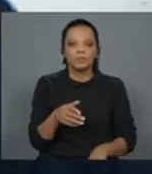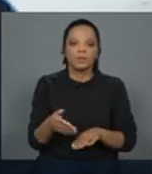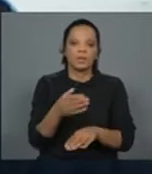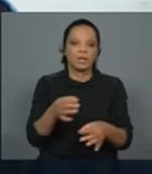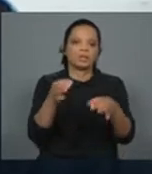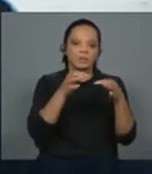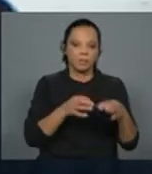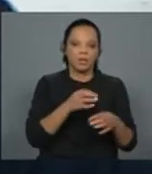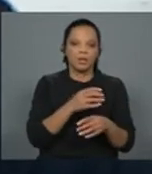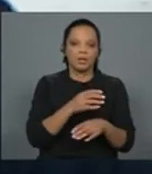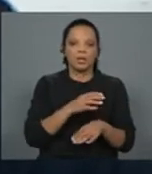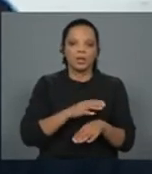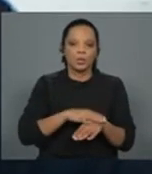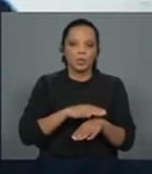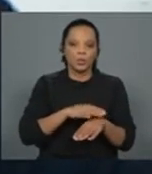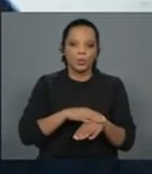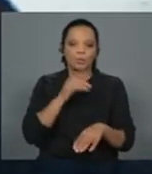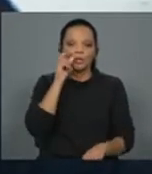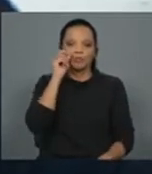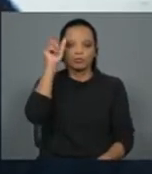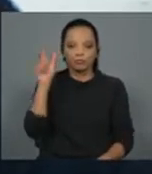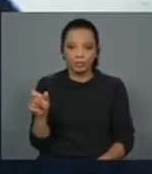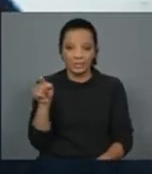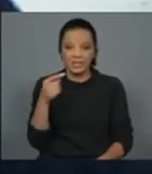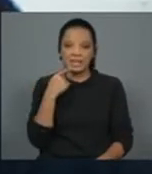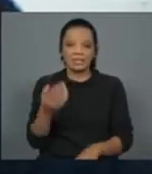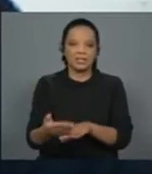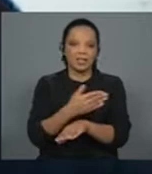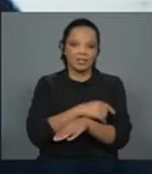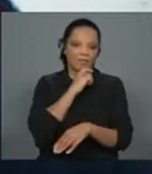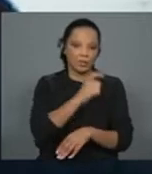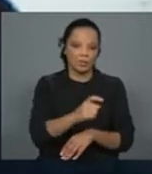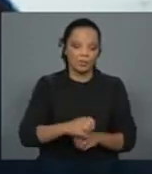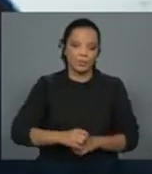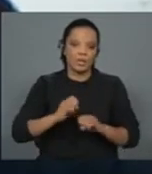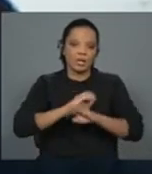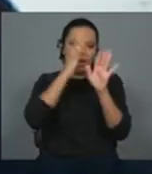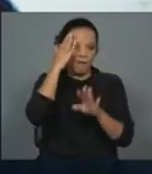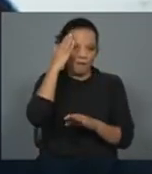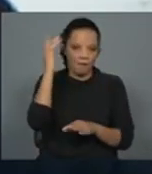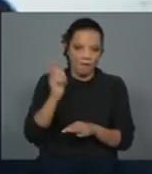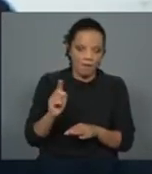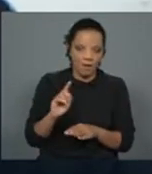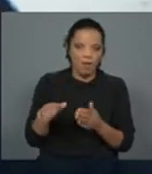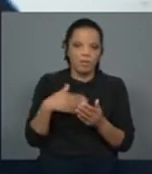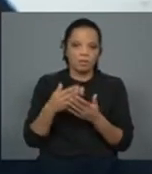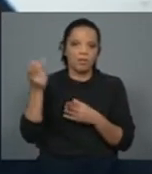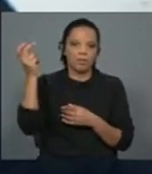antecipada pelo Frederico Machado muitos anos antes. Portanto, ele não, obviamente que ele não previu que a crise sísmica fosse